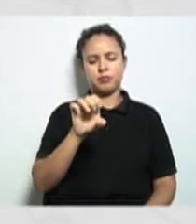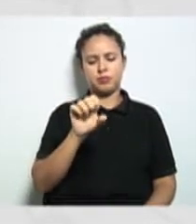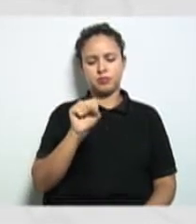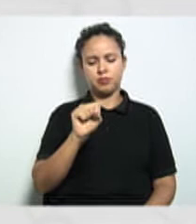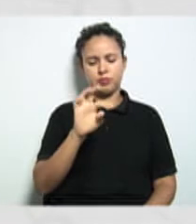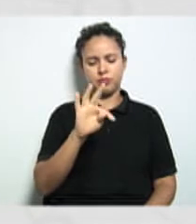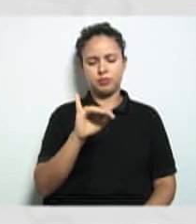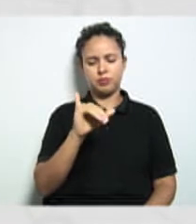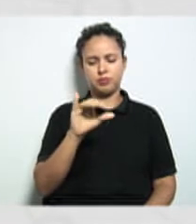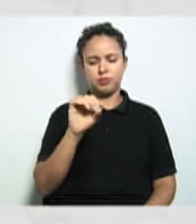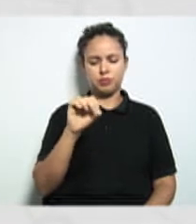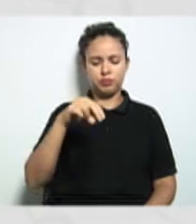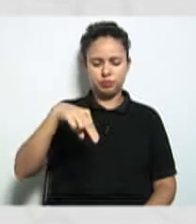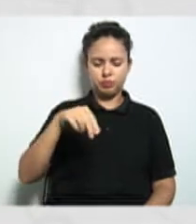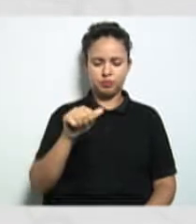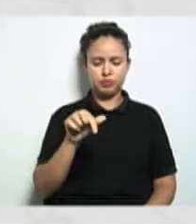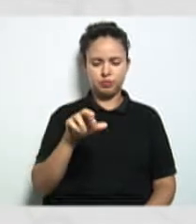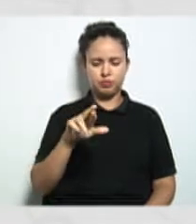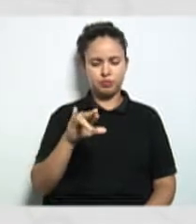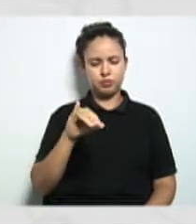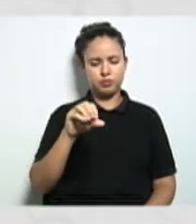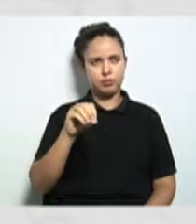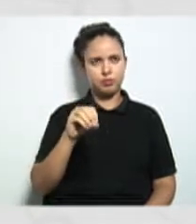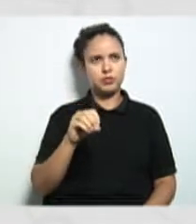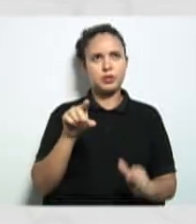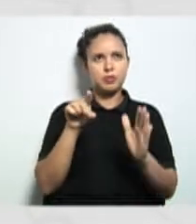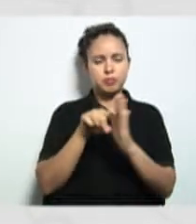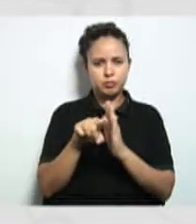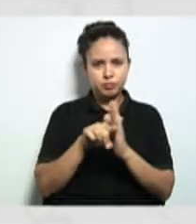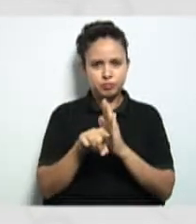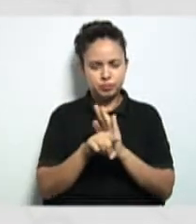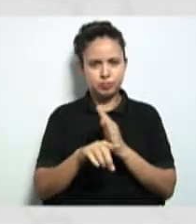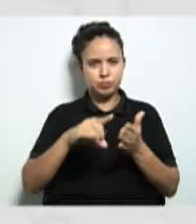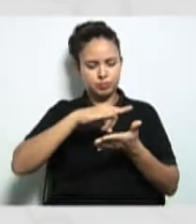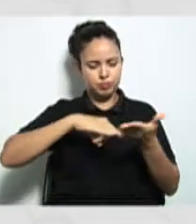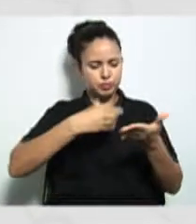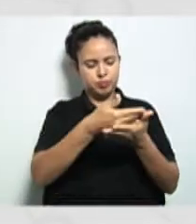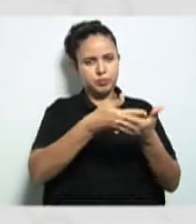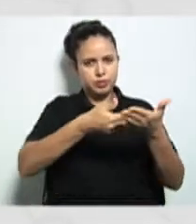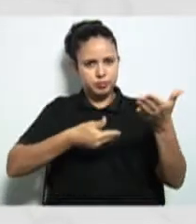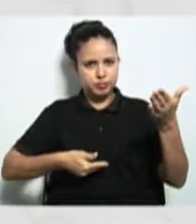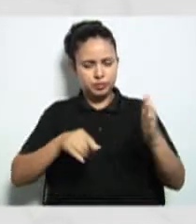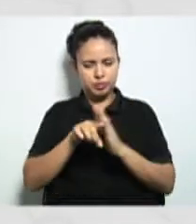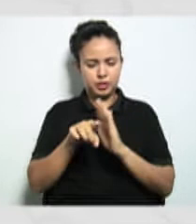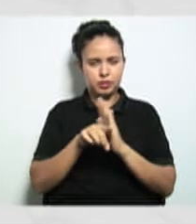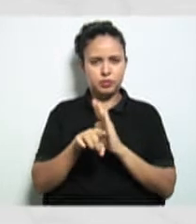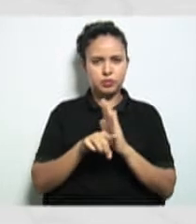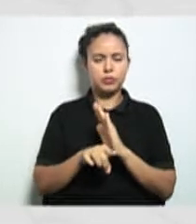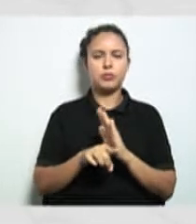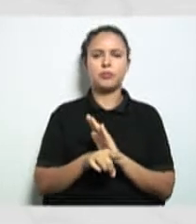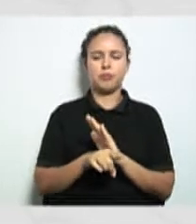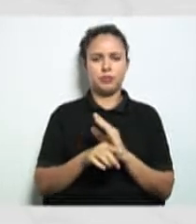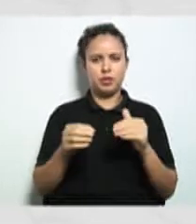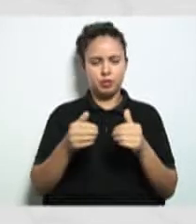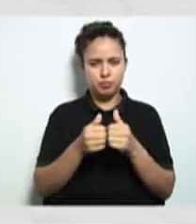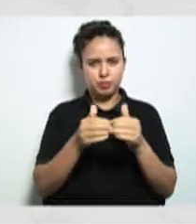um documento que apresenta questões, perguntas abertas ou